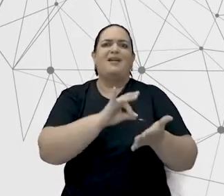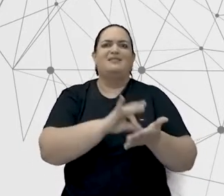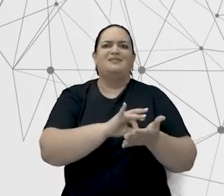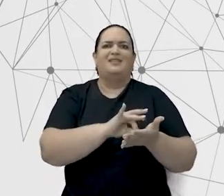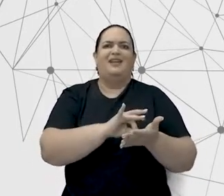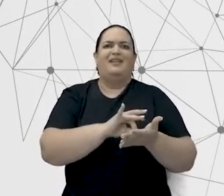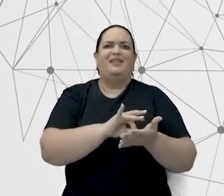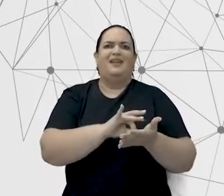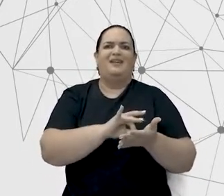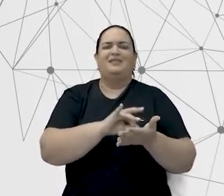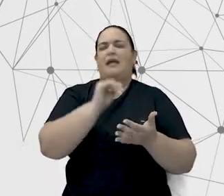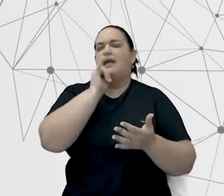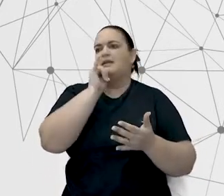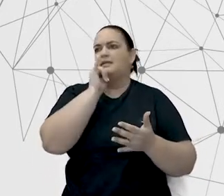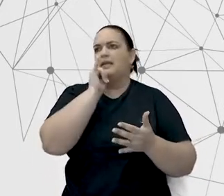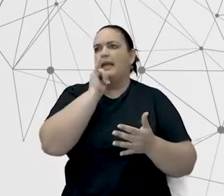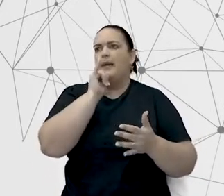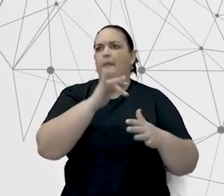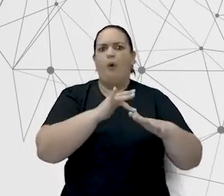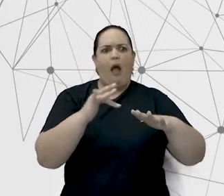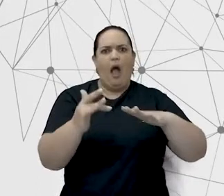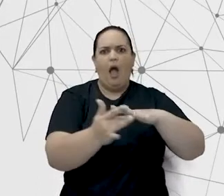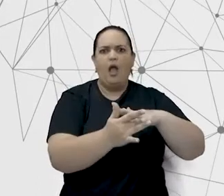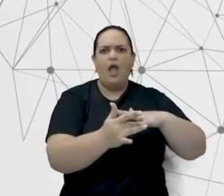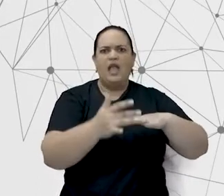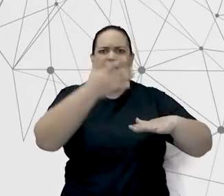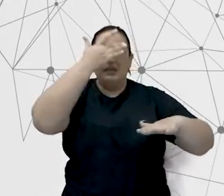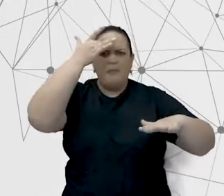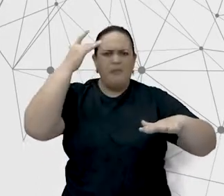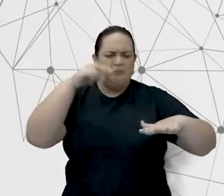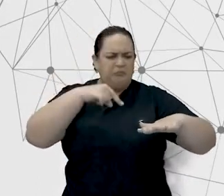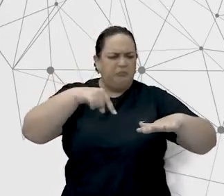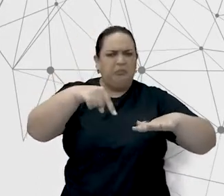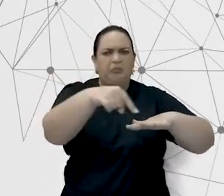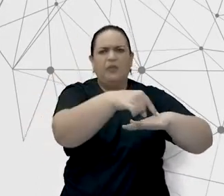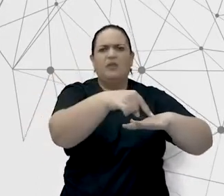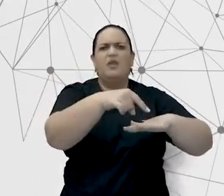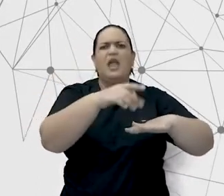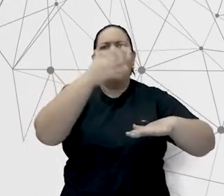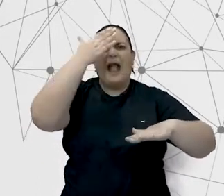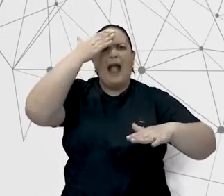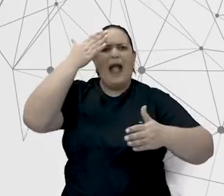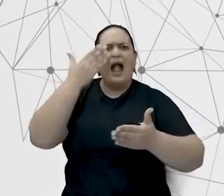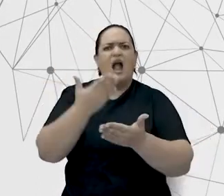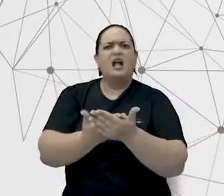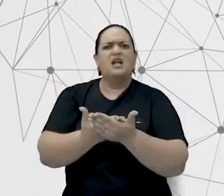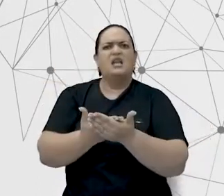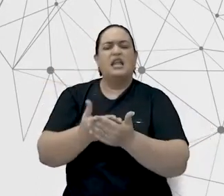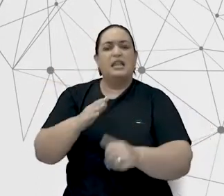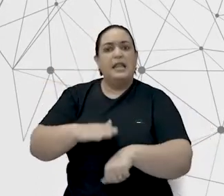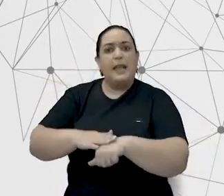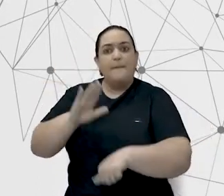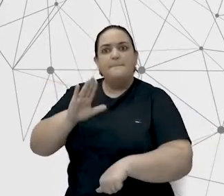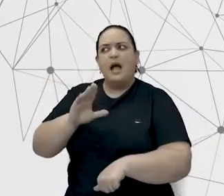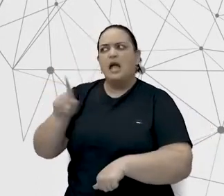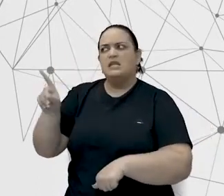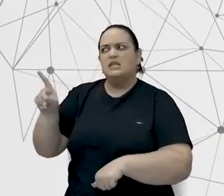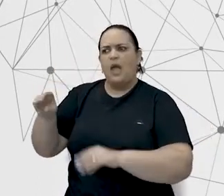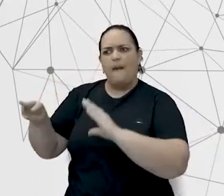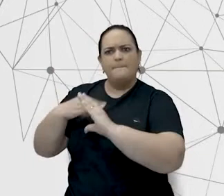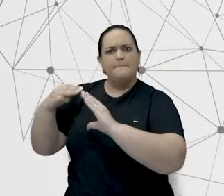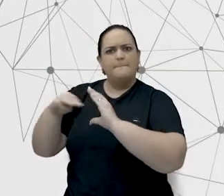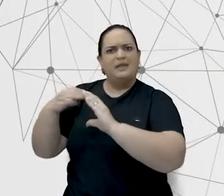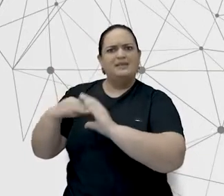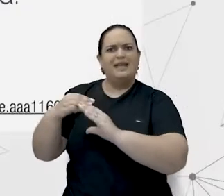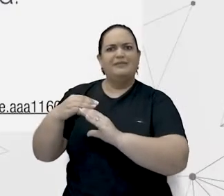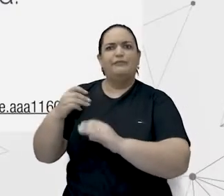que acredita mais uns nos outros do que num órgão tradicional de imprensa, por exemplo. E aí,